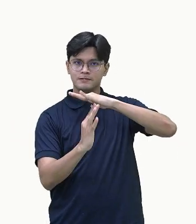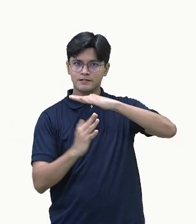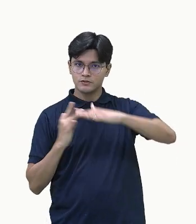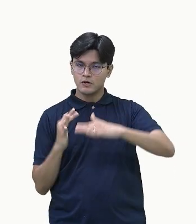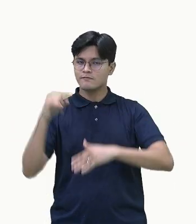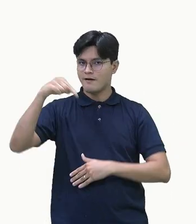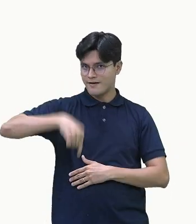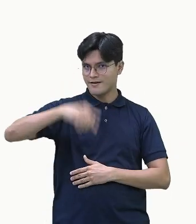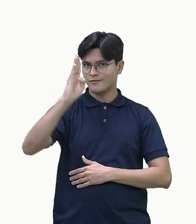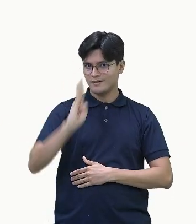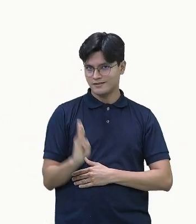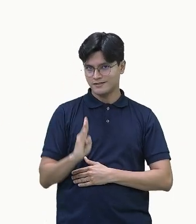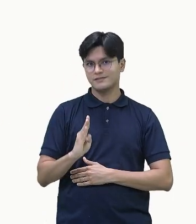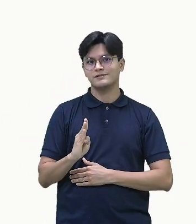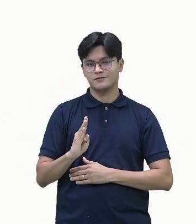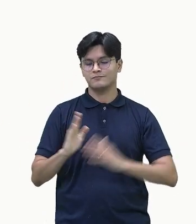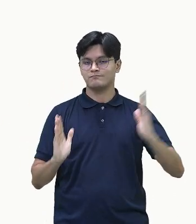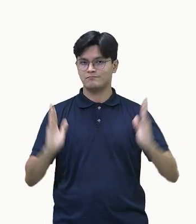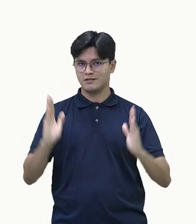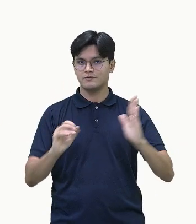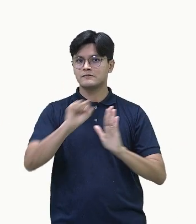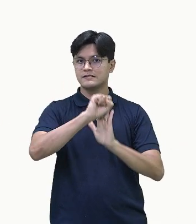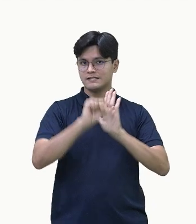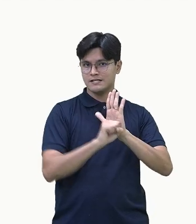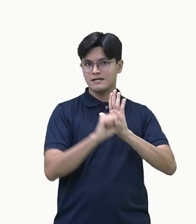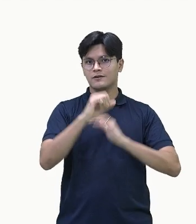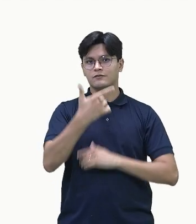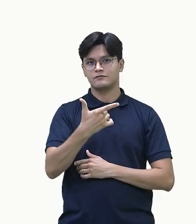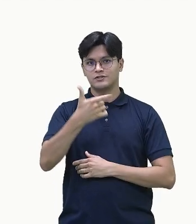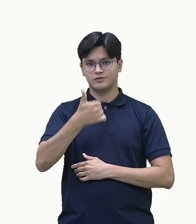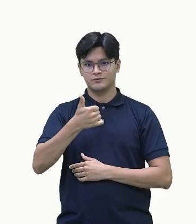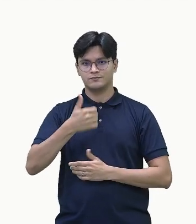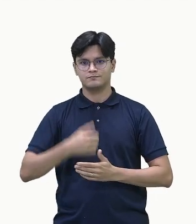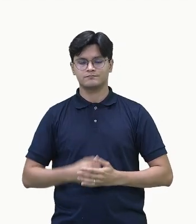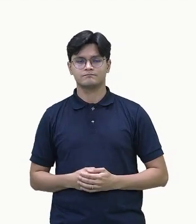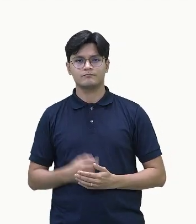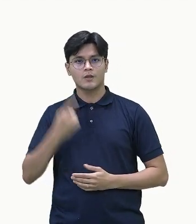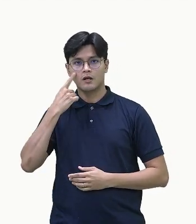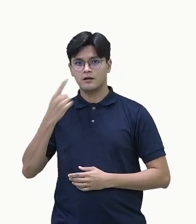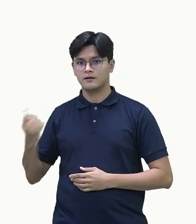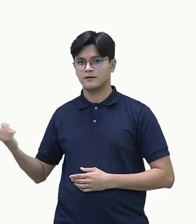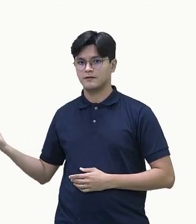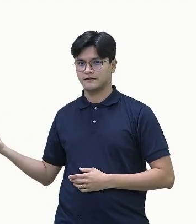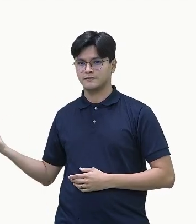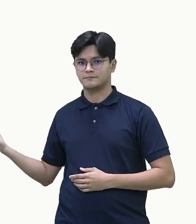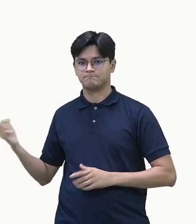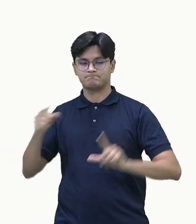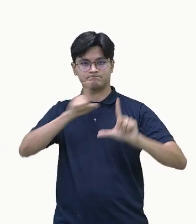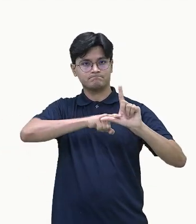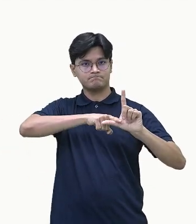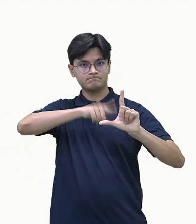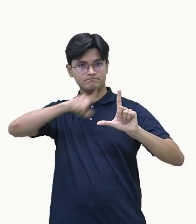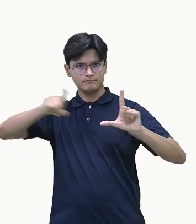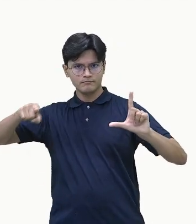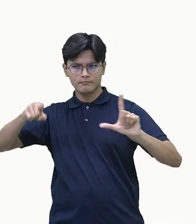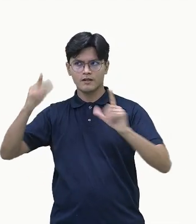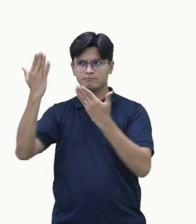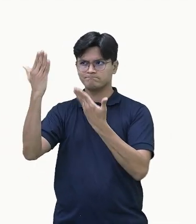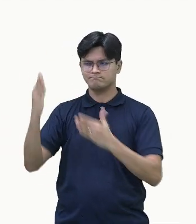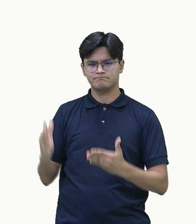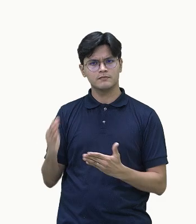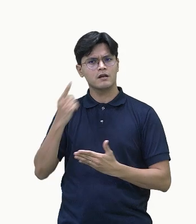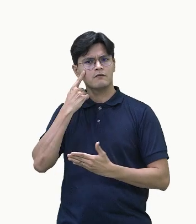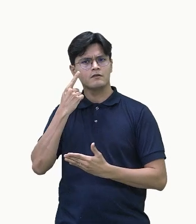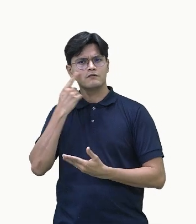Ou seja, vamos aqui com esse gráfico analisar e verificar de onde vêm os